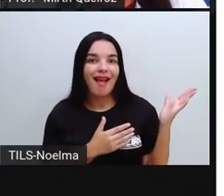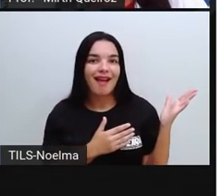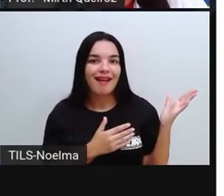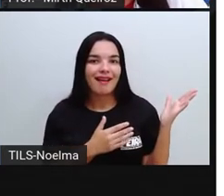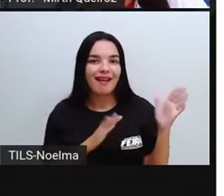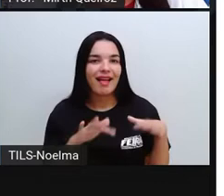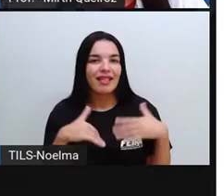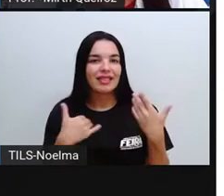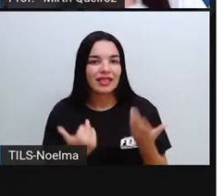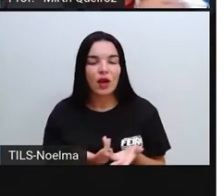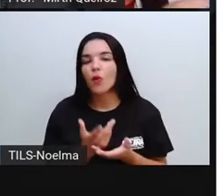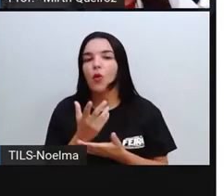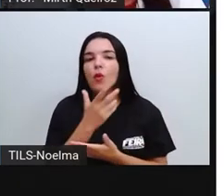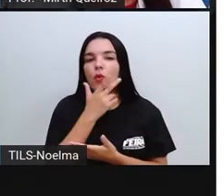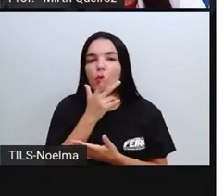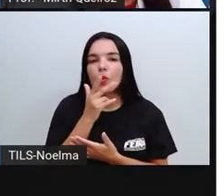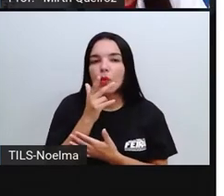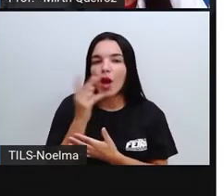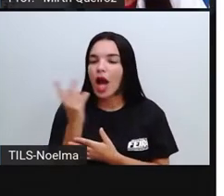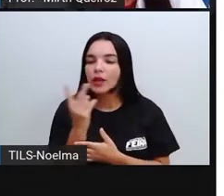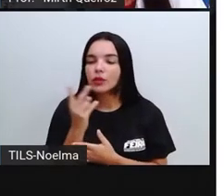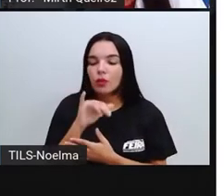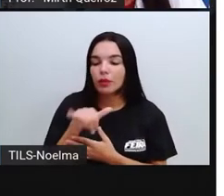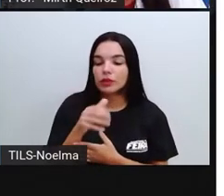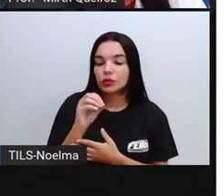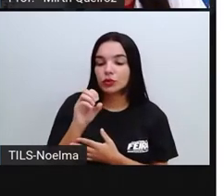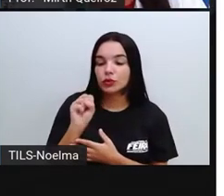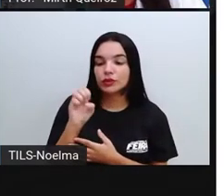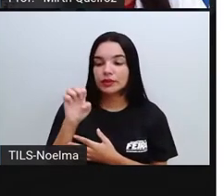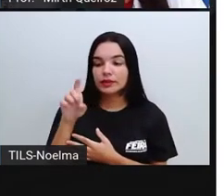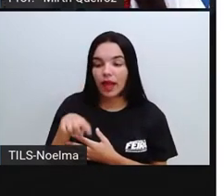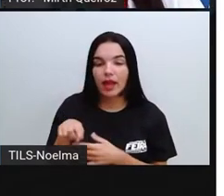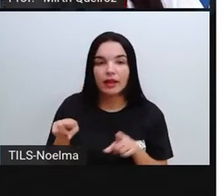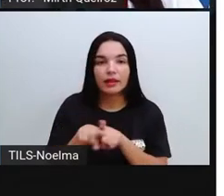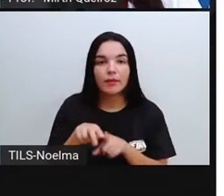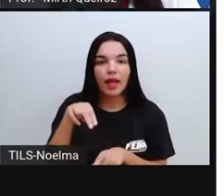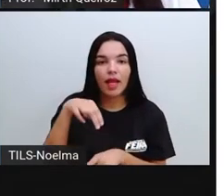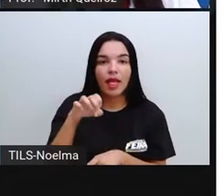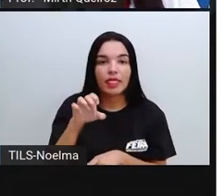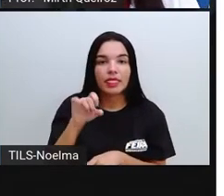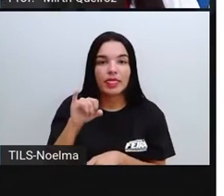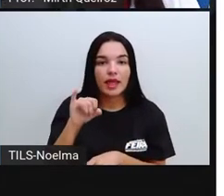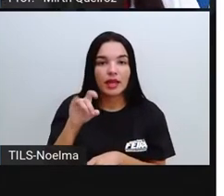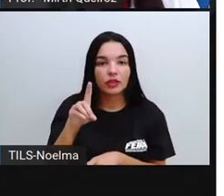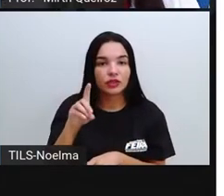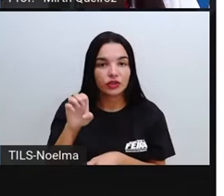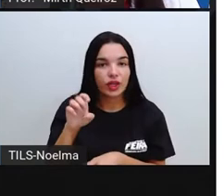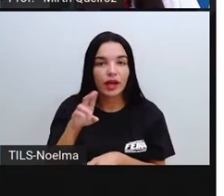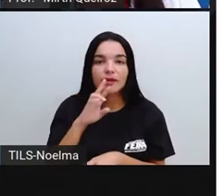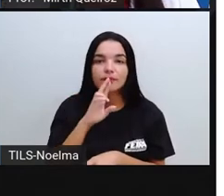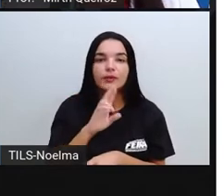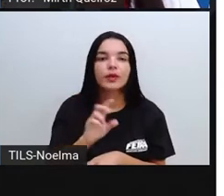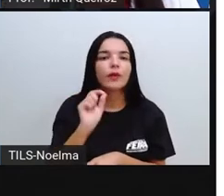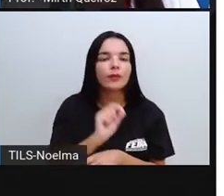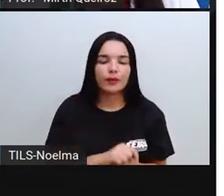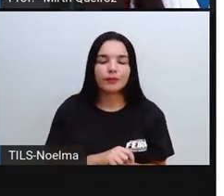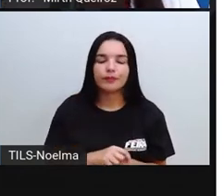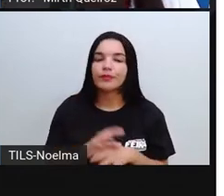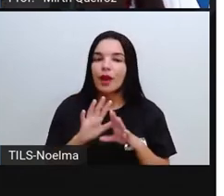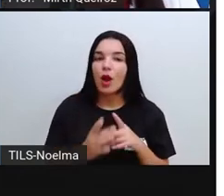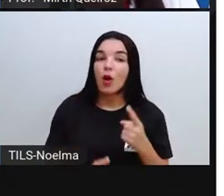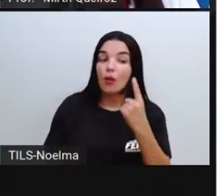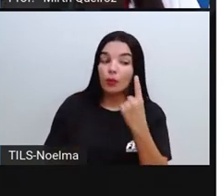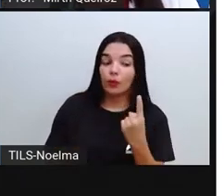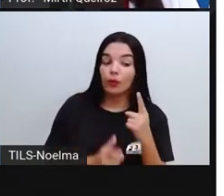José e Neide respondeu como é que poderia resolver esse problema 1 litro = 1000 L litros então